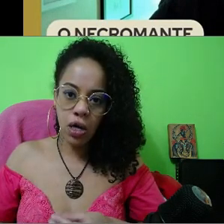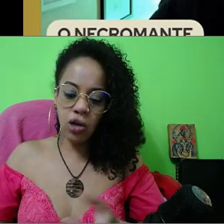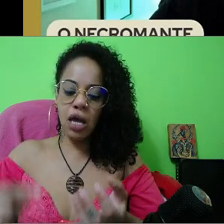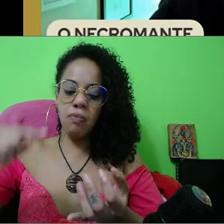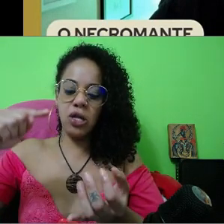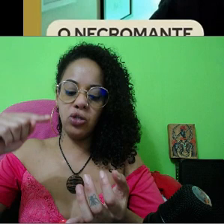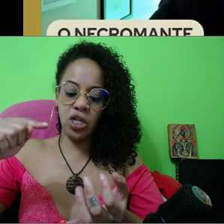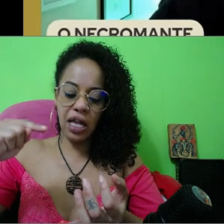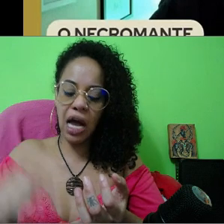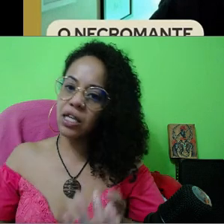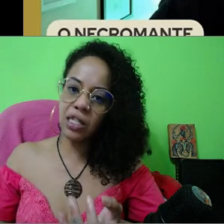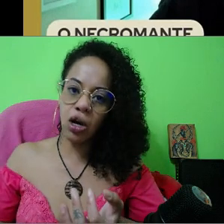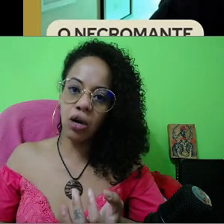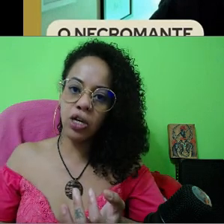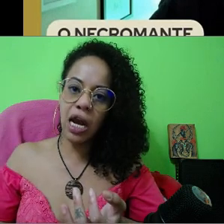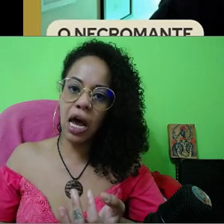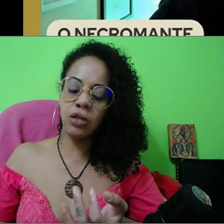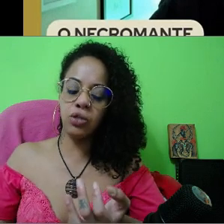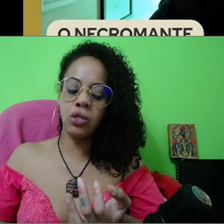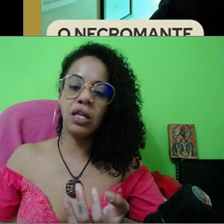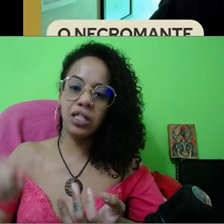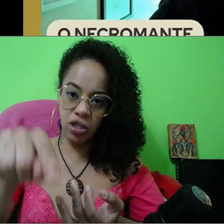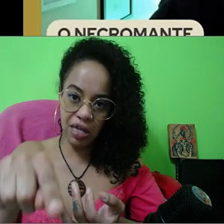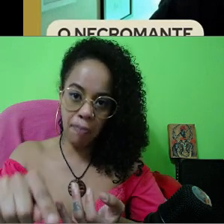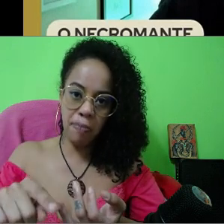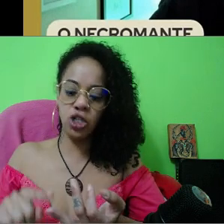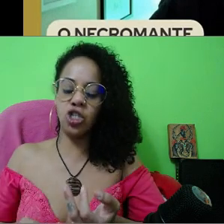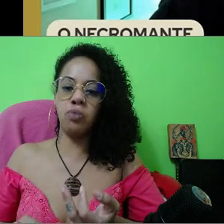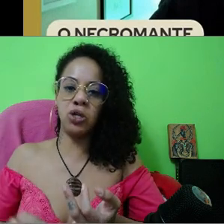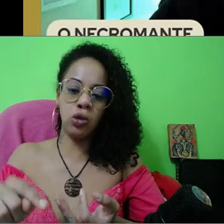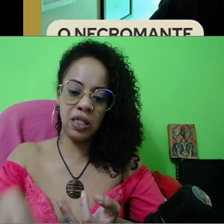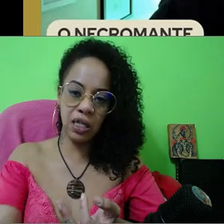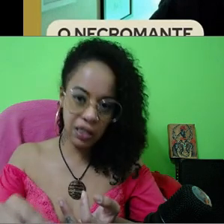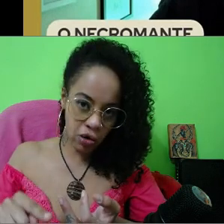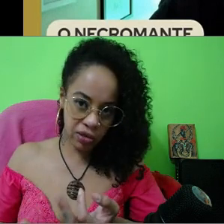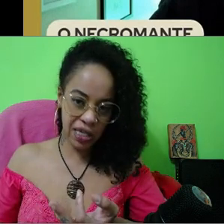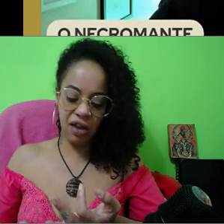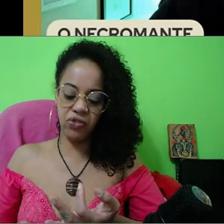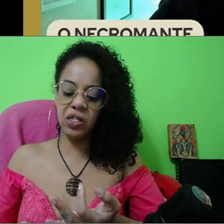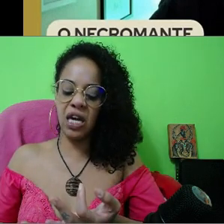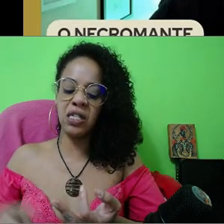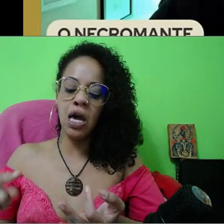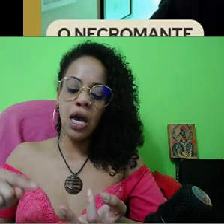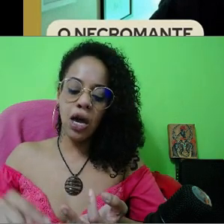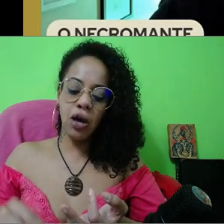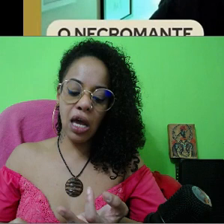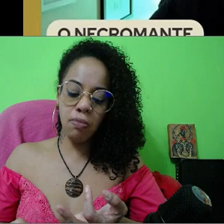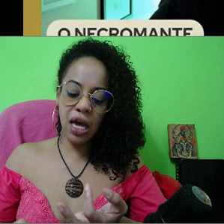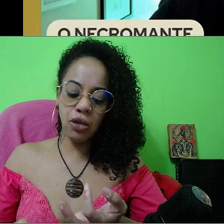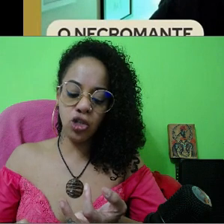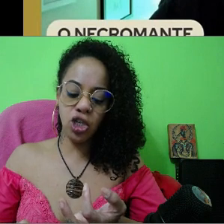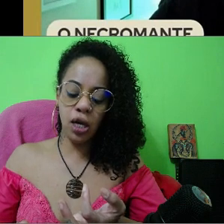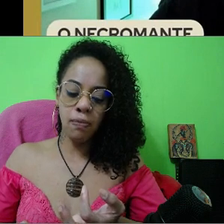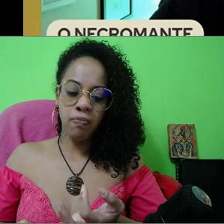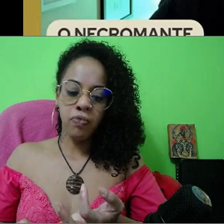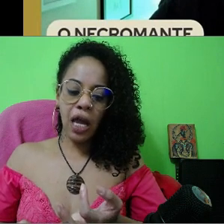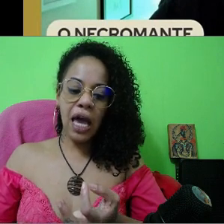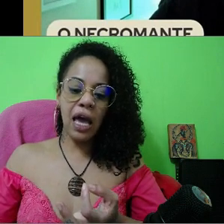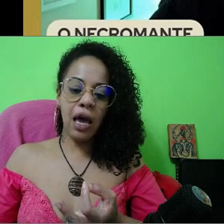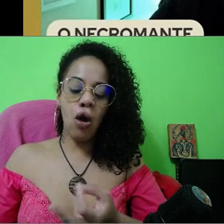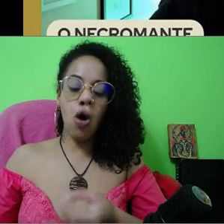eu tenho medo de ataques agora coordenados da parte de pessoas que seguem vocês eu tenho medo